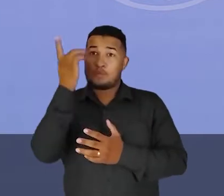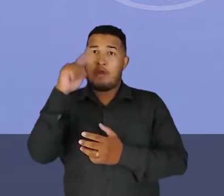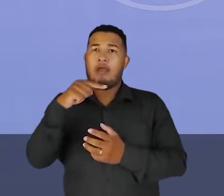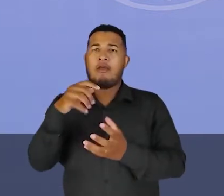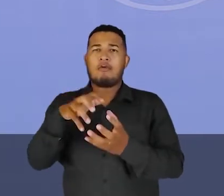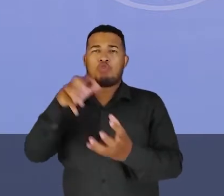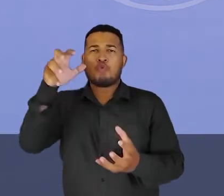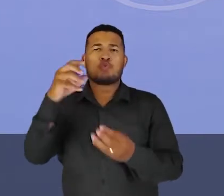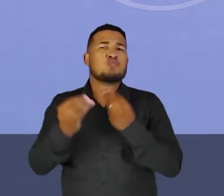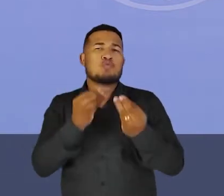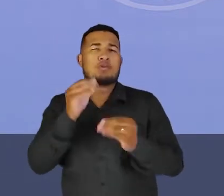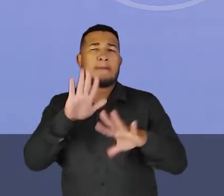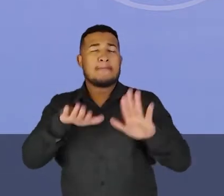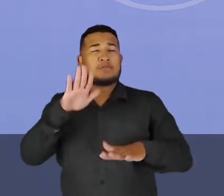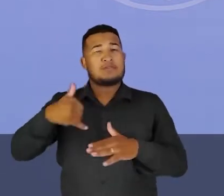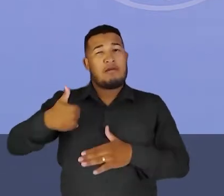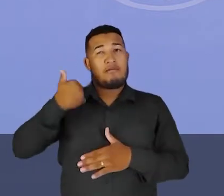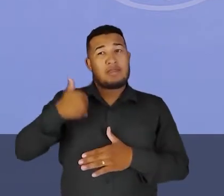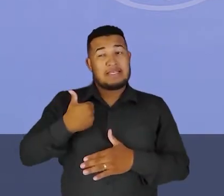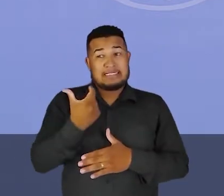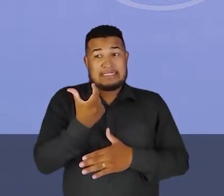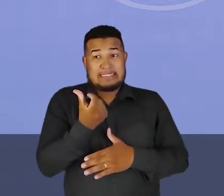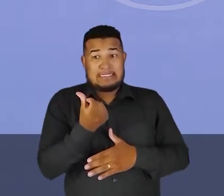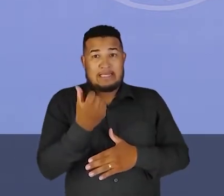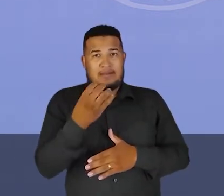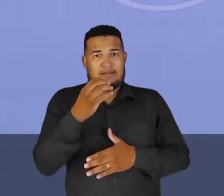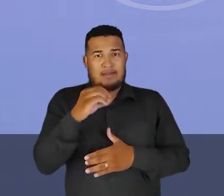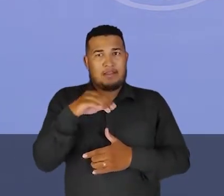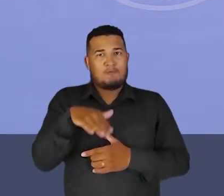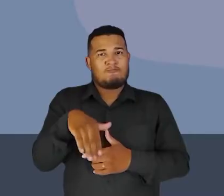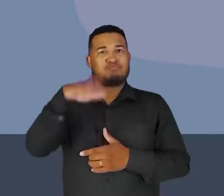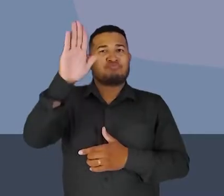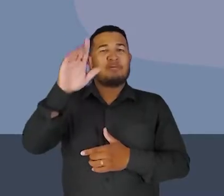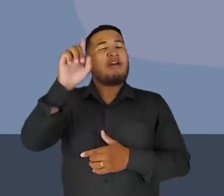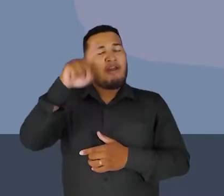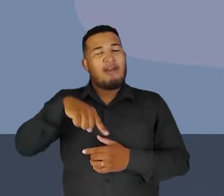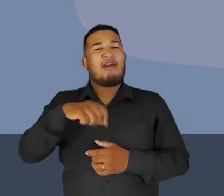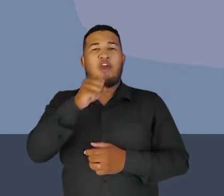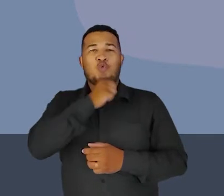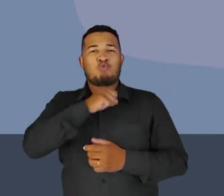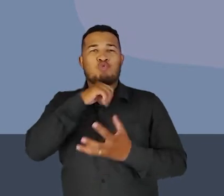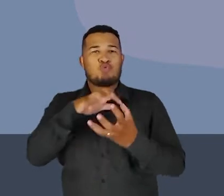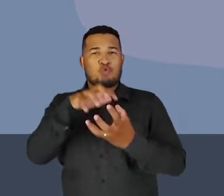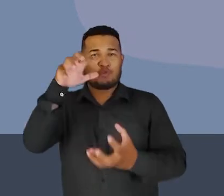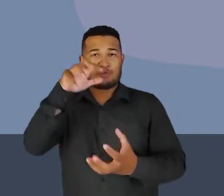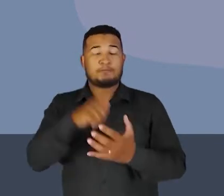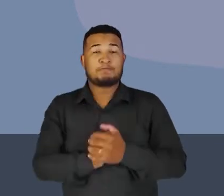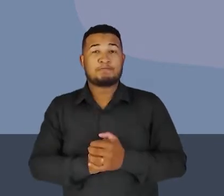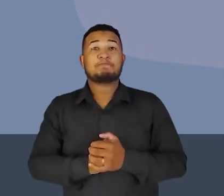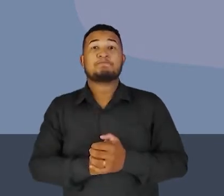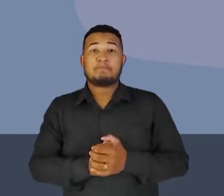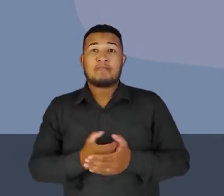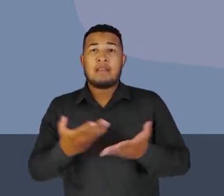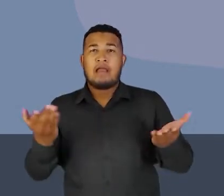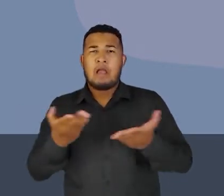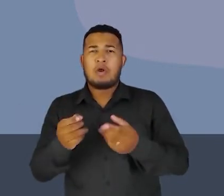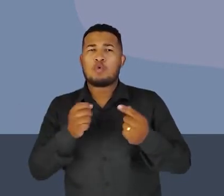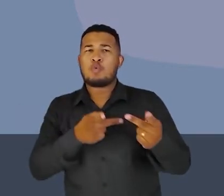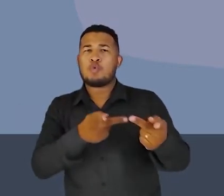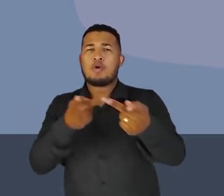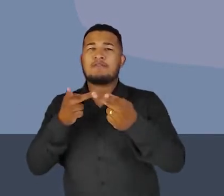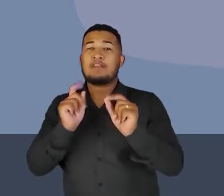lei a partir dos 60 anos de idade. Então, eu gostaria agora de chamá-los para o